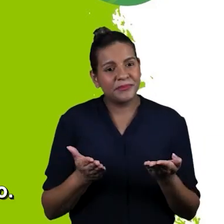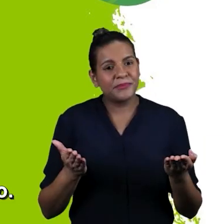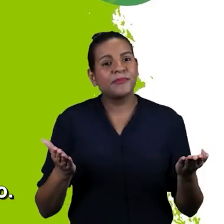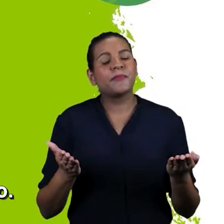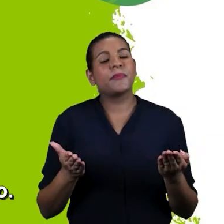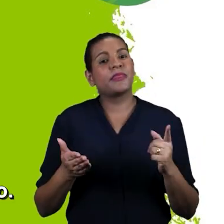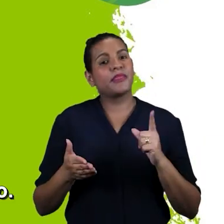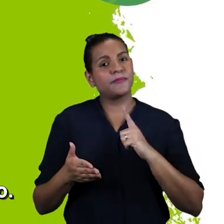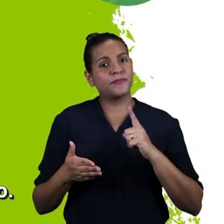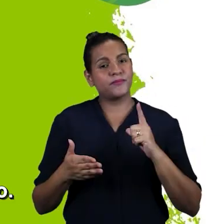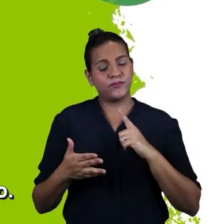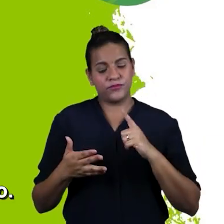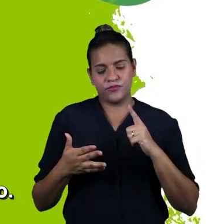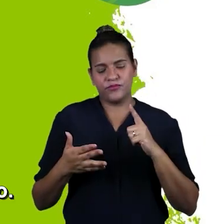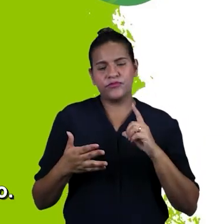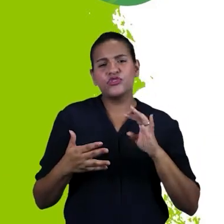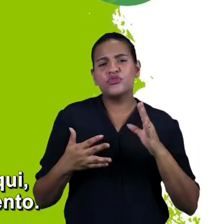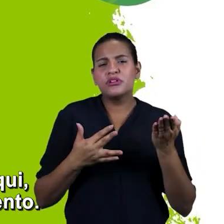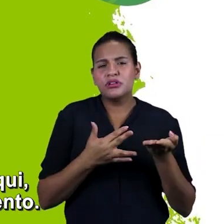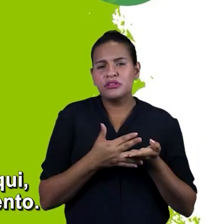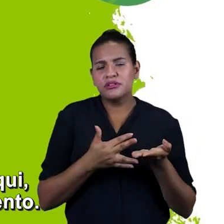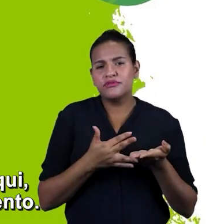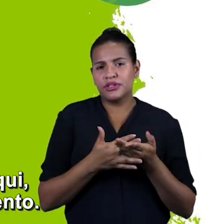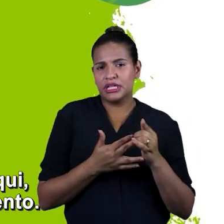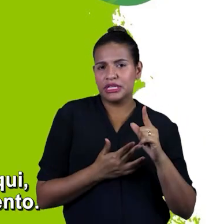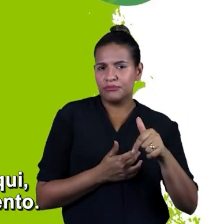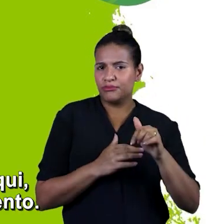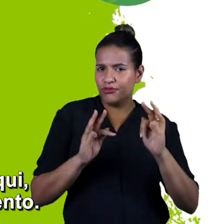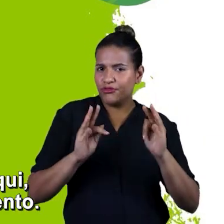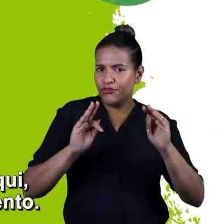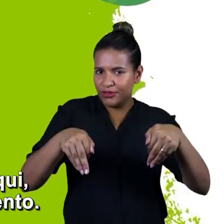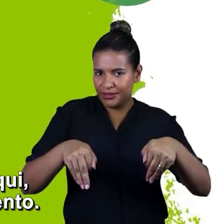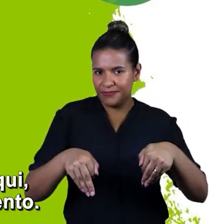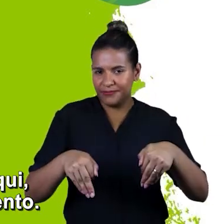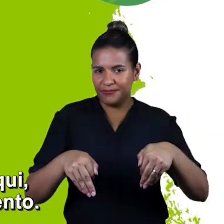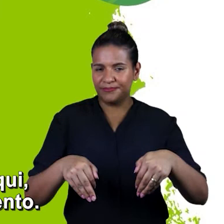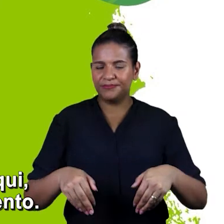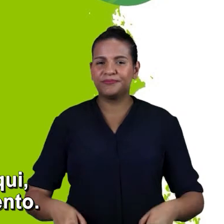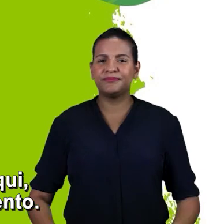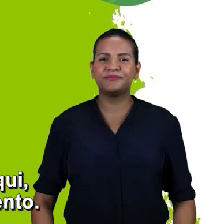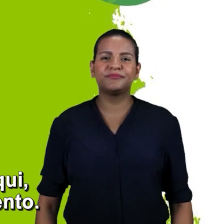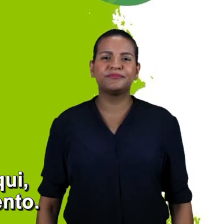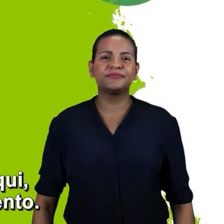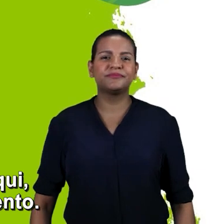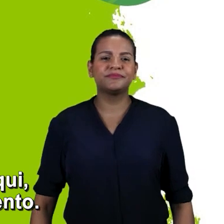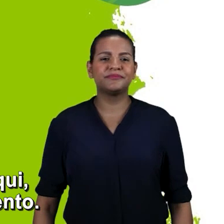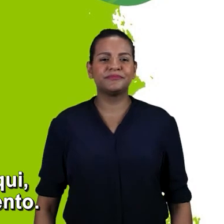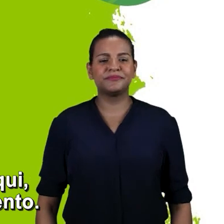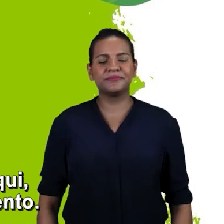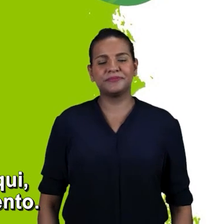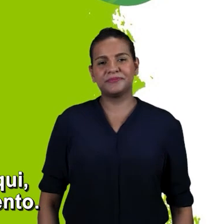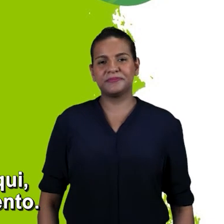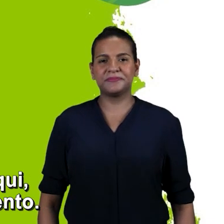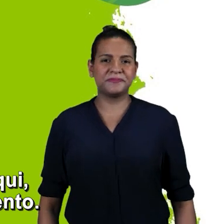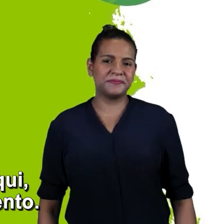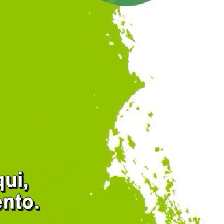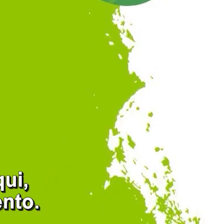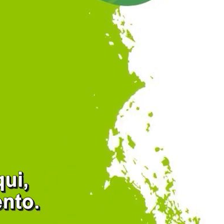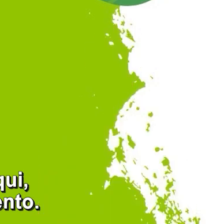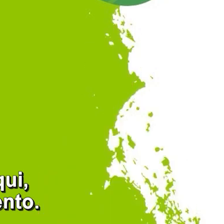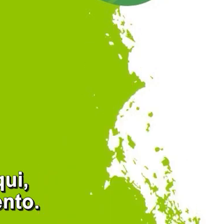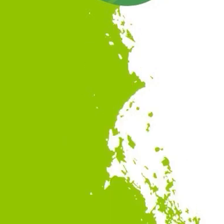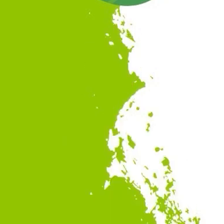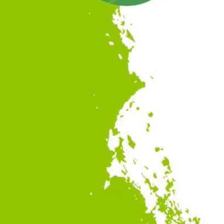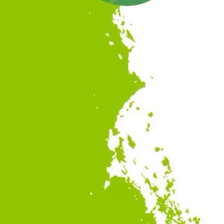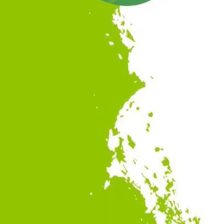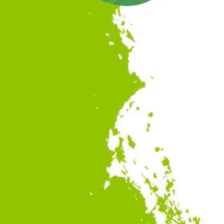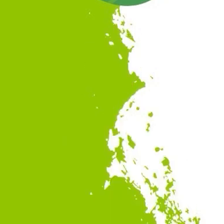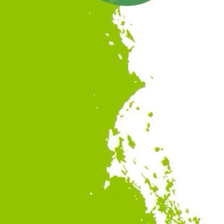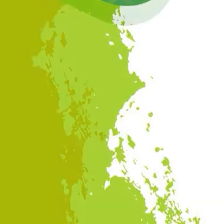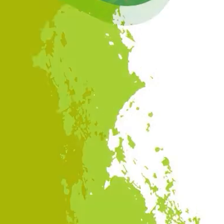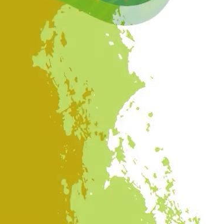Muito obrigada pela colaboração. A gente vai lançar um intervalo aqui e depois a gente faz um encerramento.